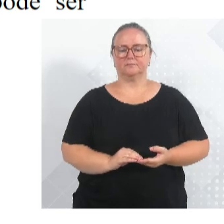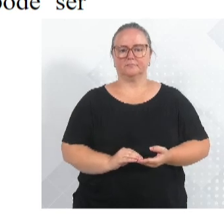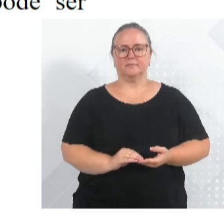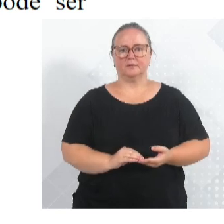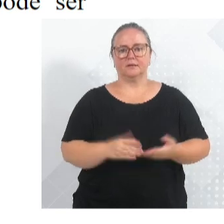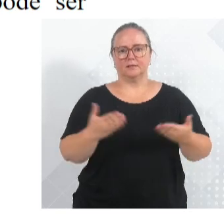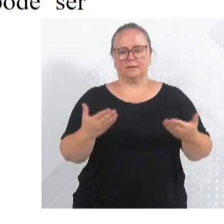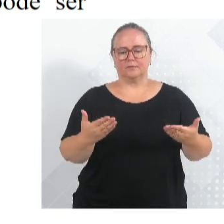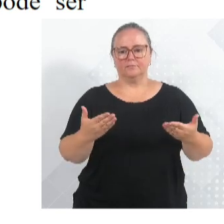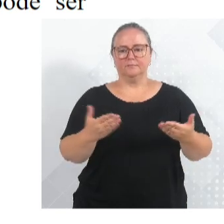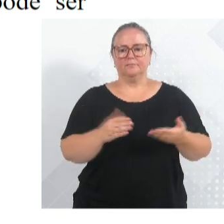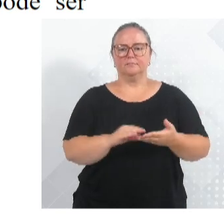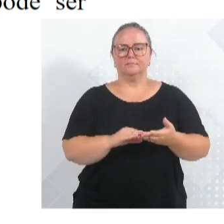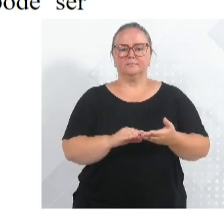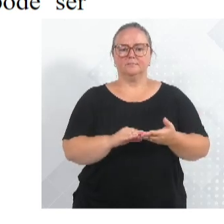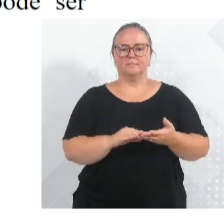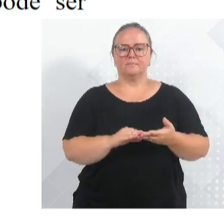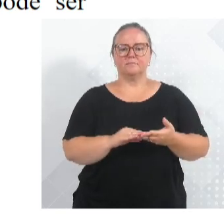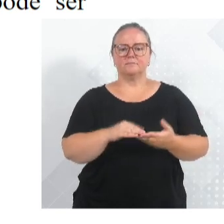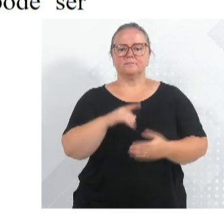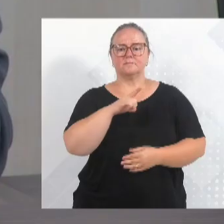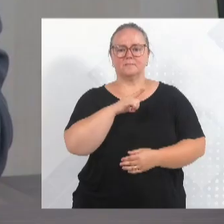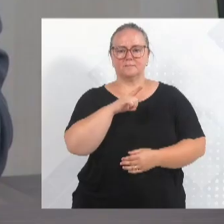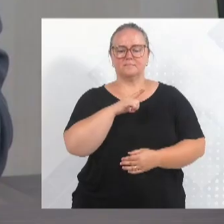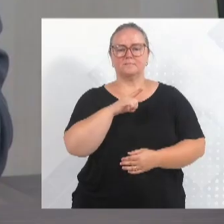e essa